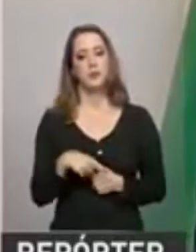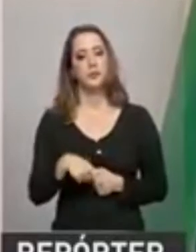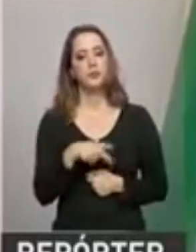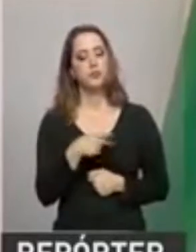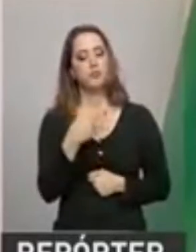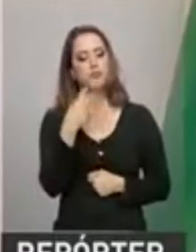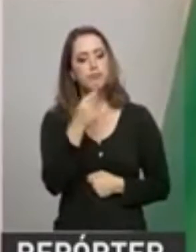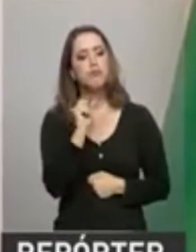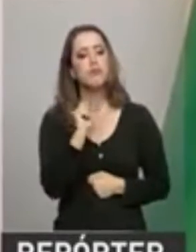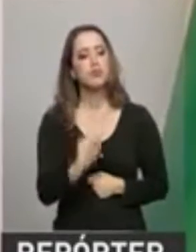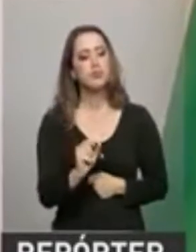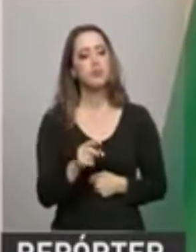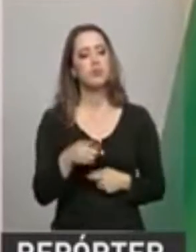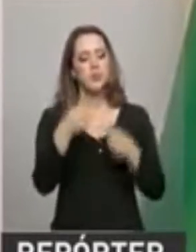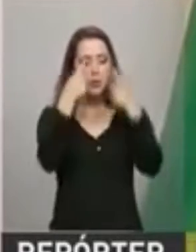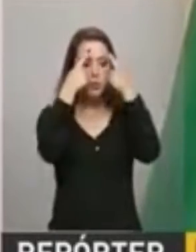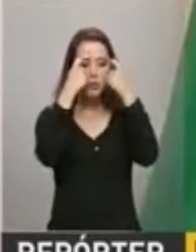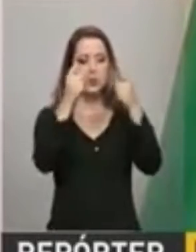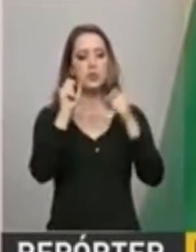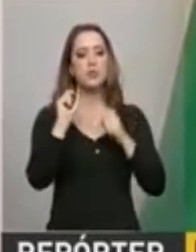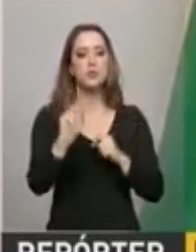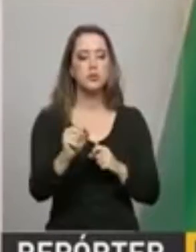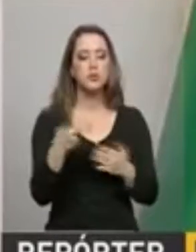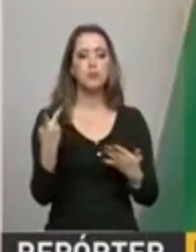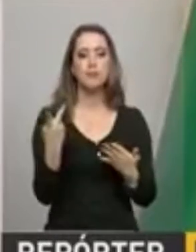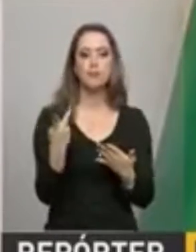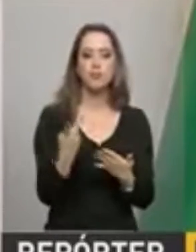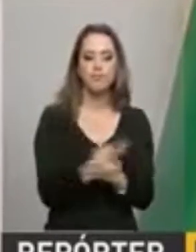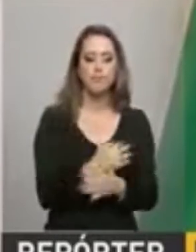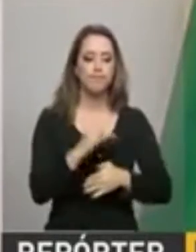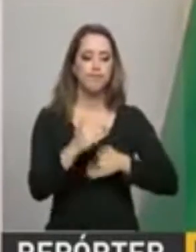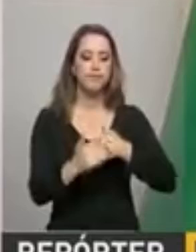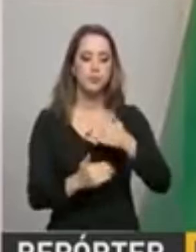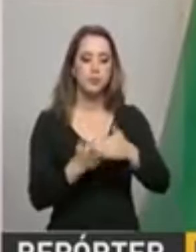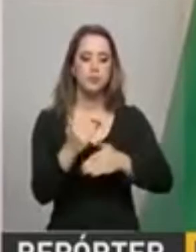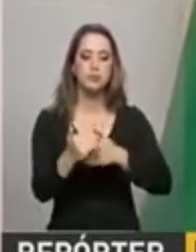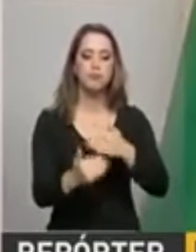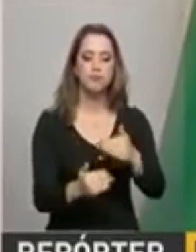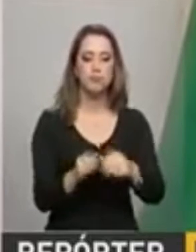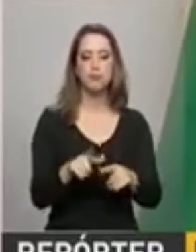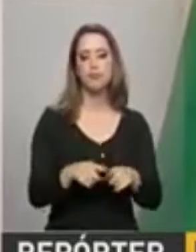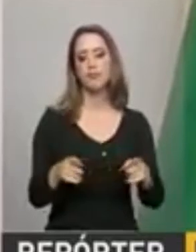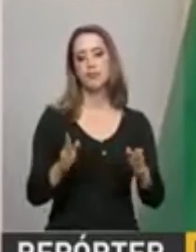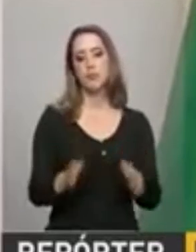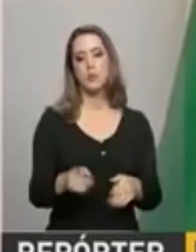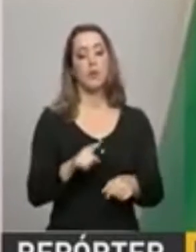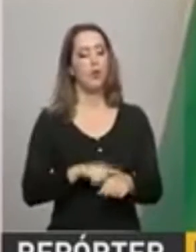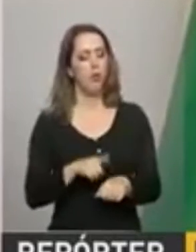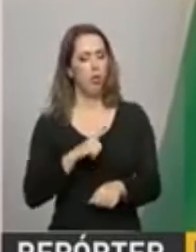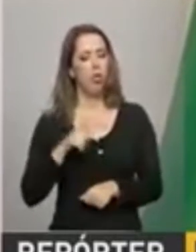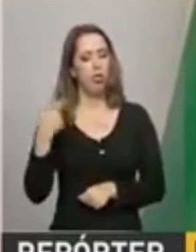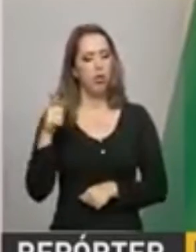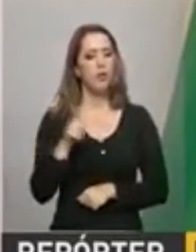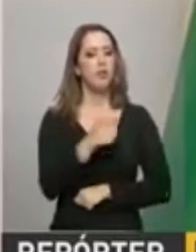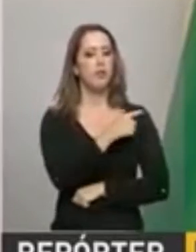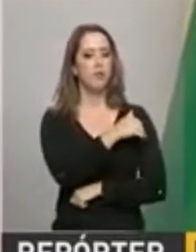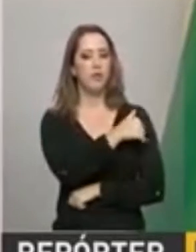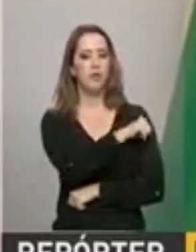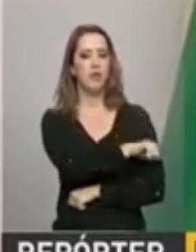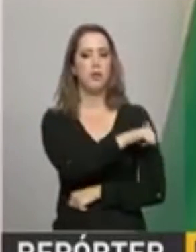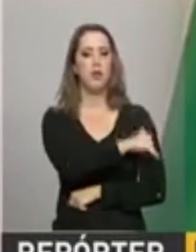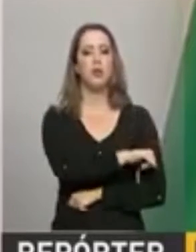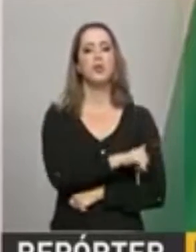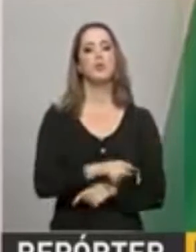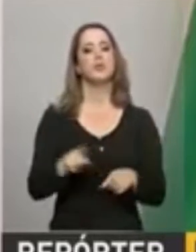Eu acho que a violência, especialmente aquela que tem se dado ao longo do tempo, porque deu-se uma no Rio de Janeiro, mas o fato é que é uma violência